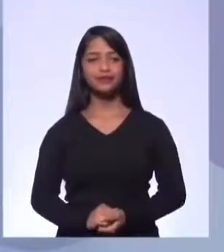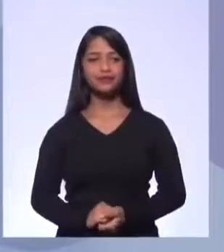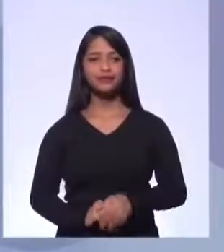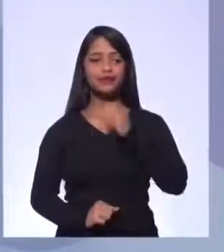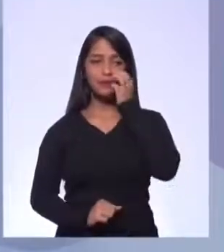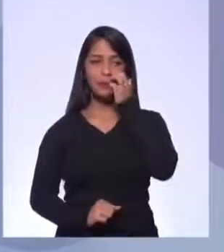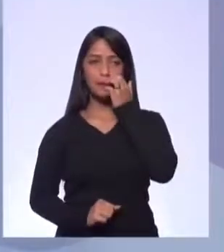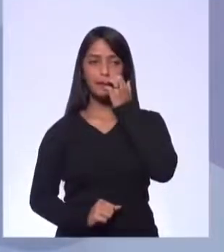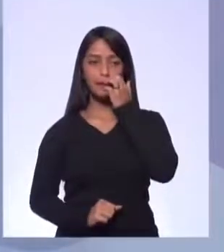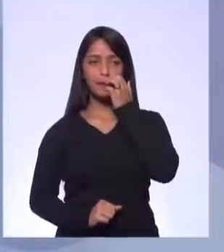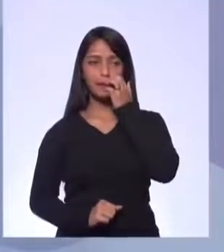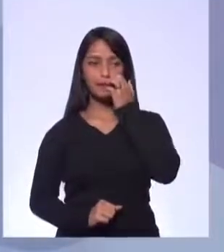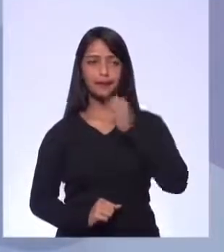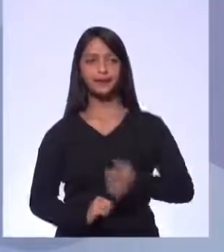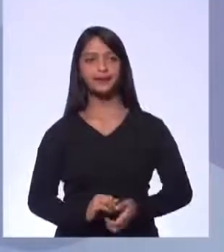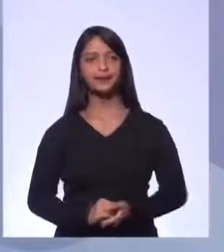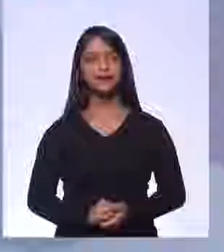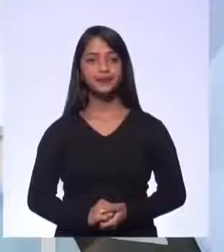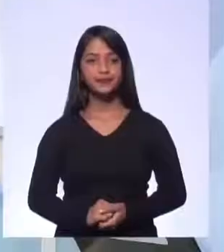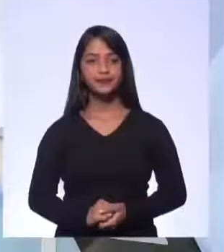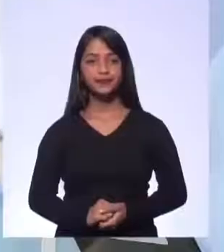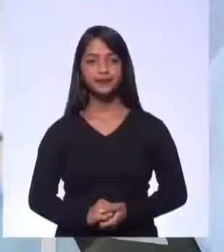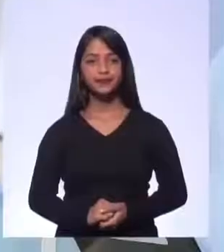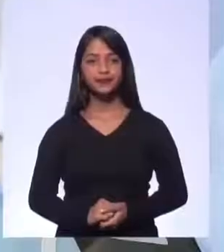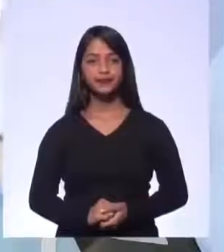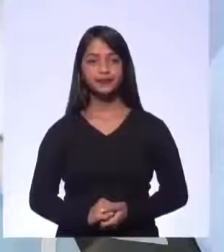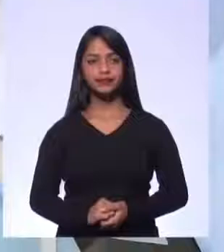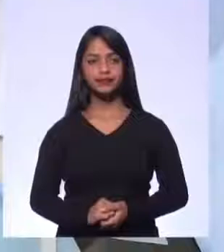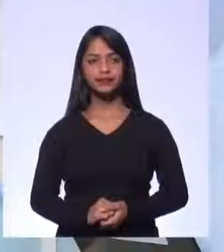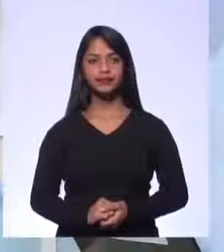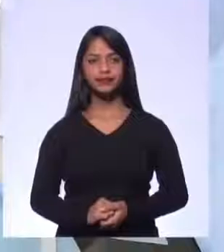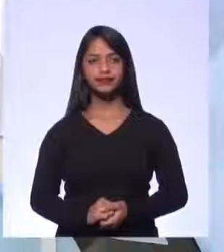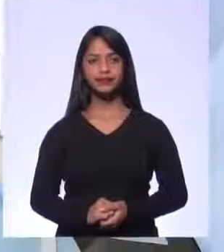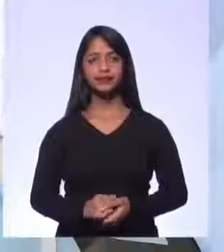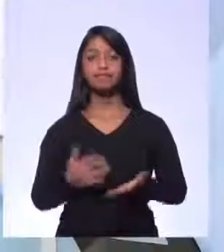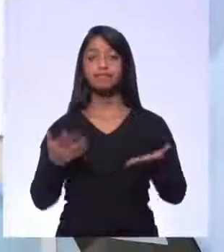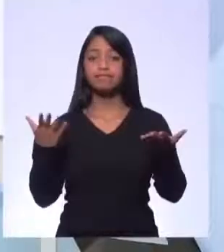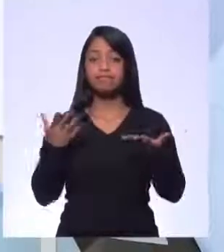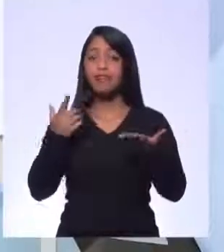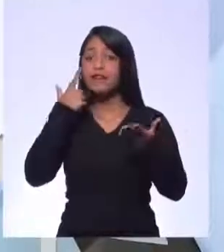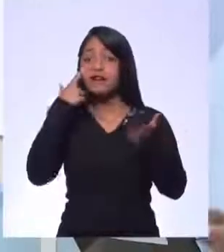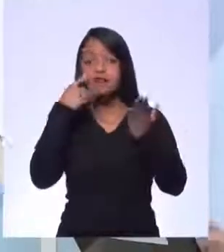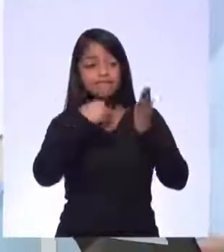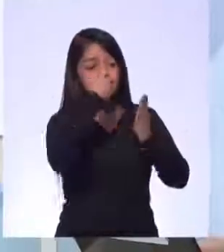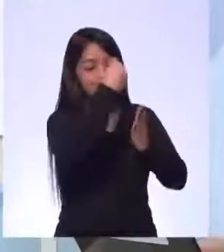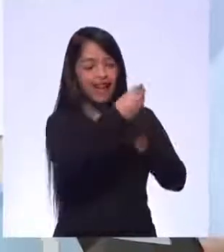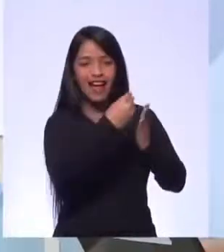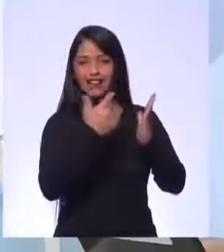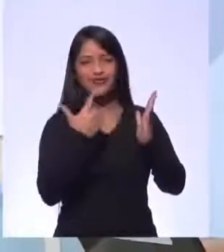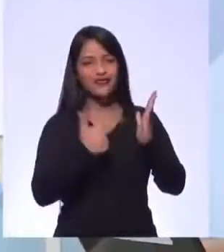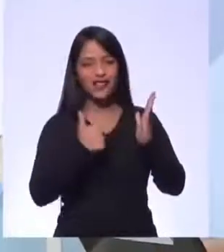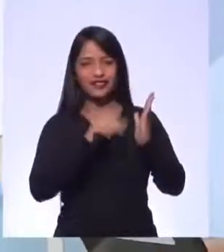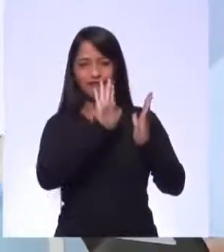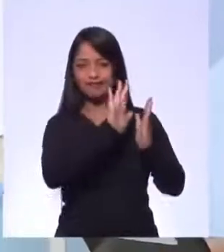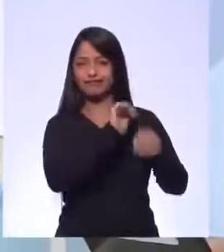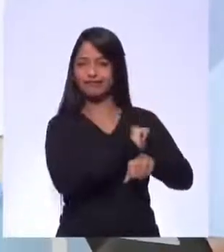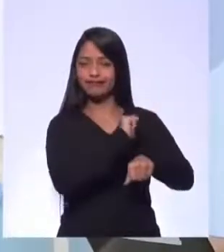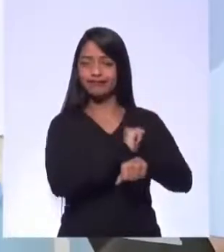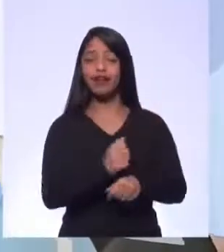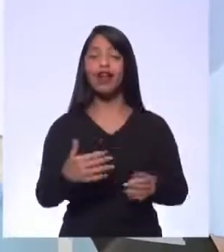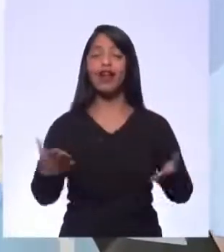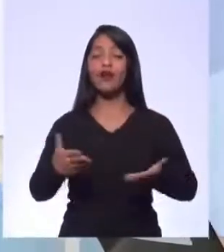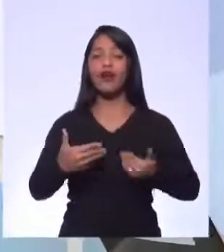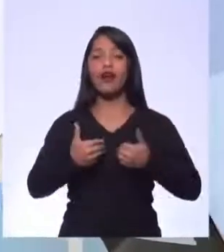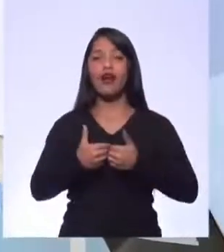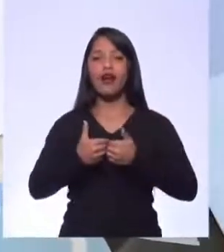Agora, deixa eu ver se eu tenho aqui. Não vou passar agora para vocês. Nós vamos abrir novamente o